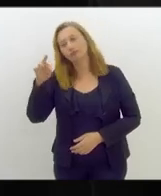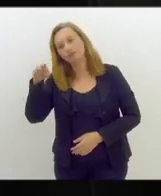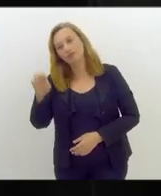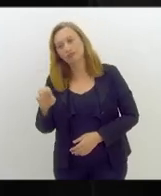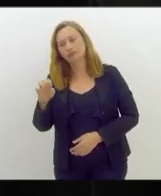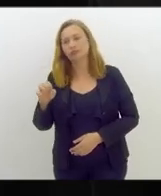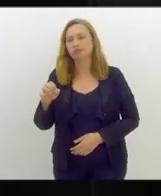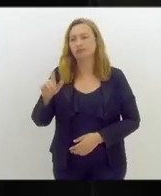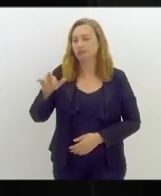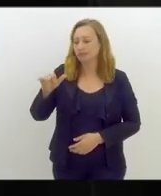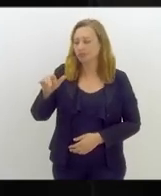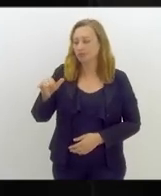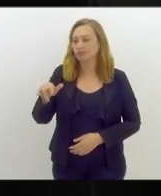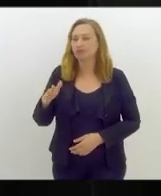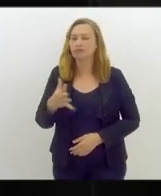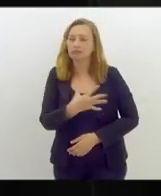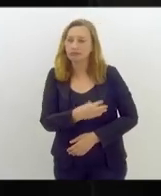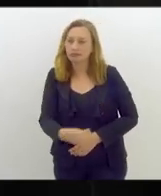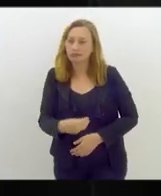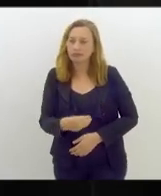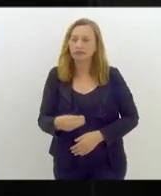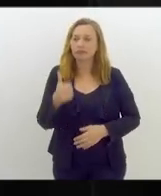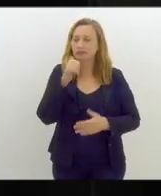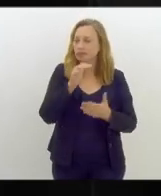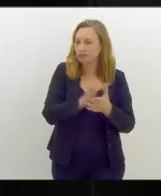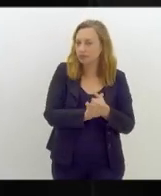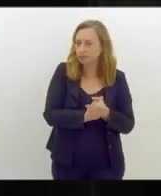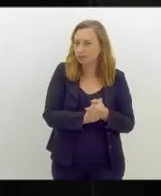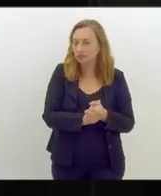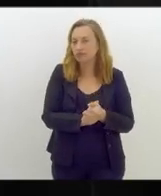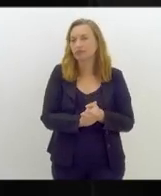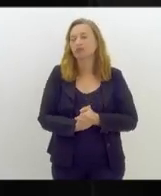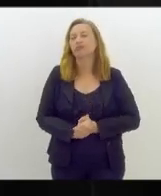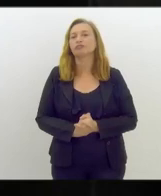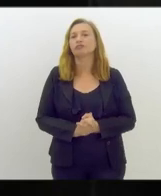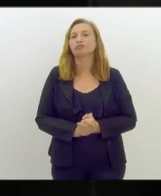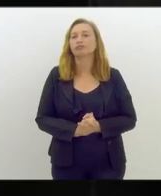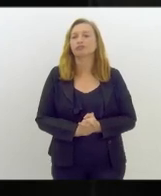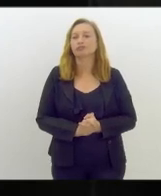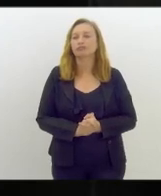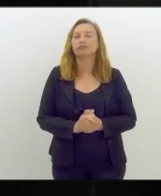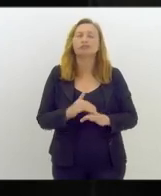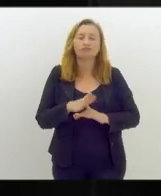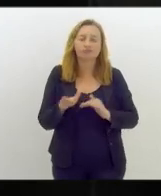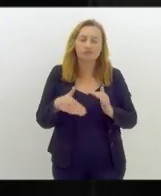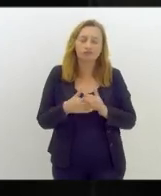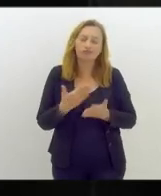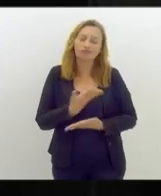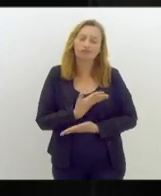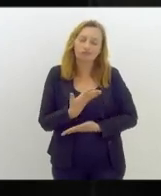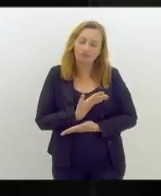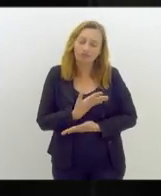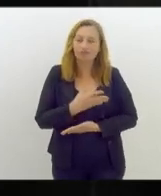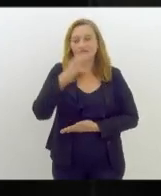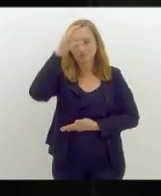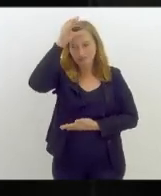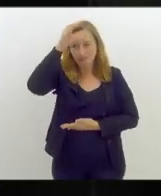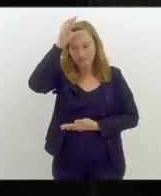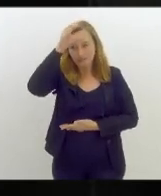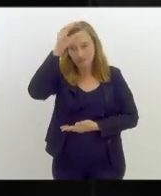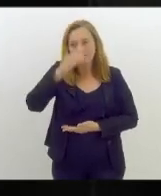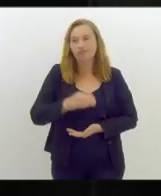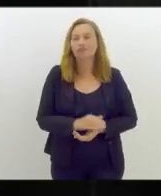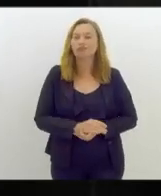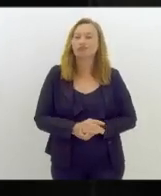e Felipe, a minha esposa Linandra, minhas filhas Paola e Ana Francisca, todos os amigos, minha tia e madrinha